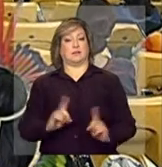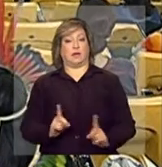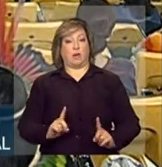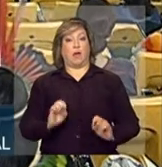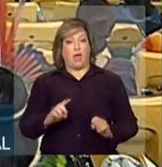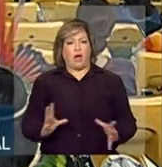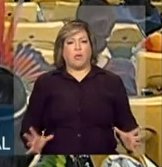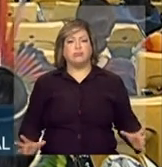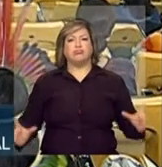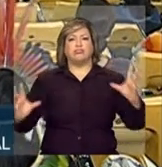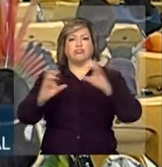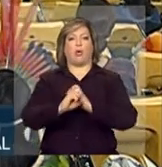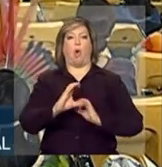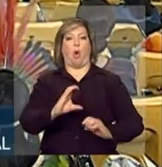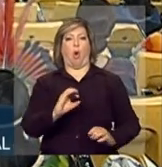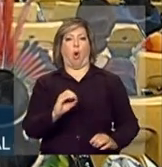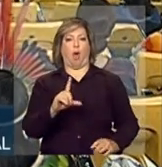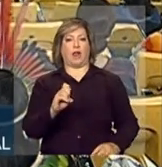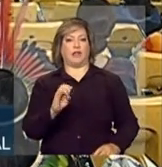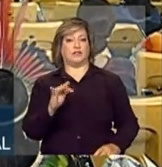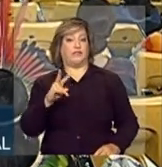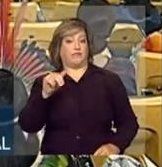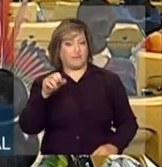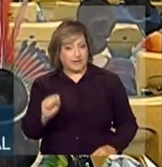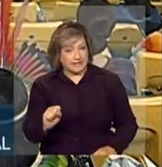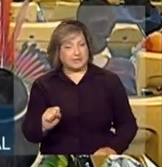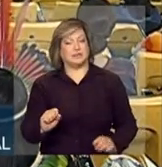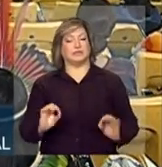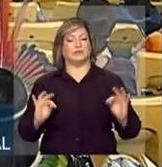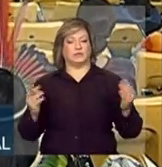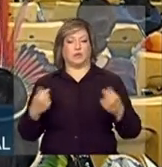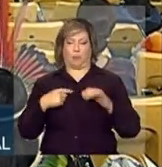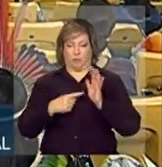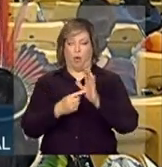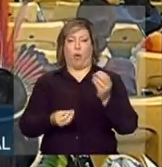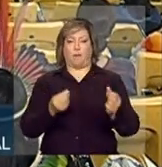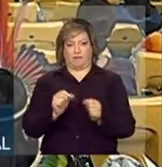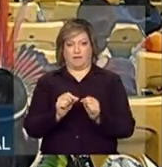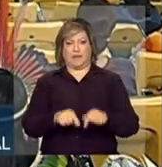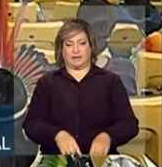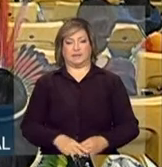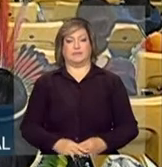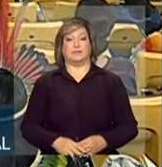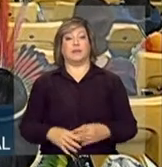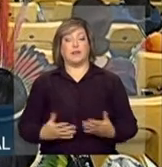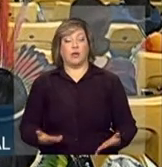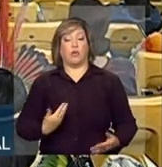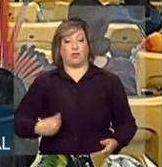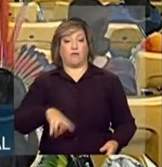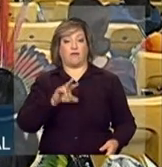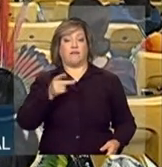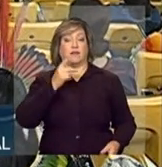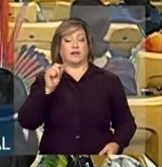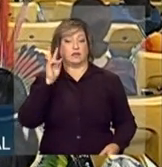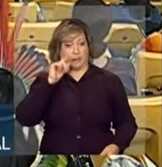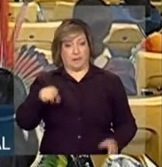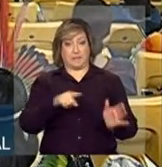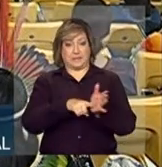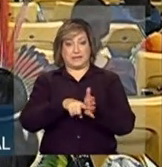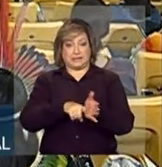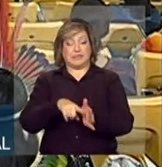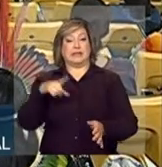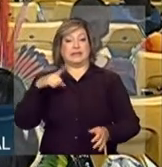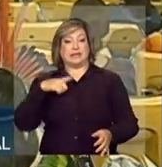foram coletivas, que foram compartilhadas. Eu vou mostrar como é que foi feito isso. Bom, então nós vamos falar... A pesquisa tem